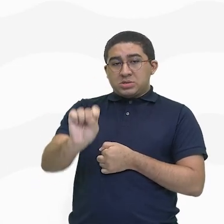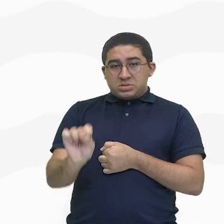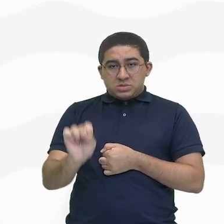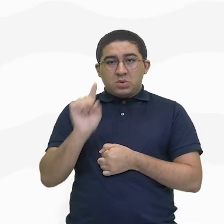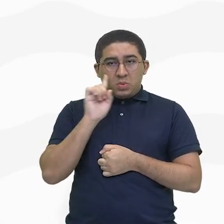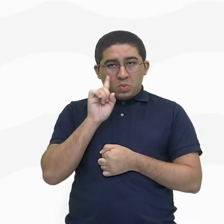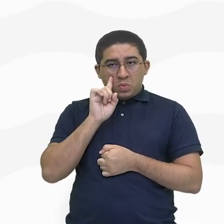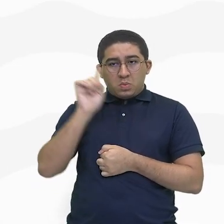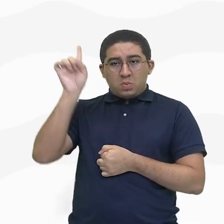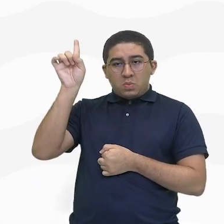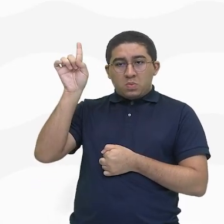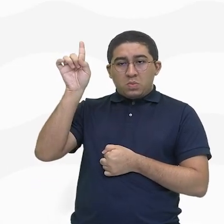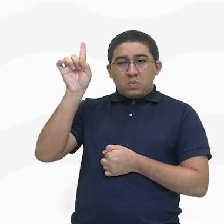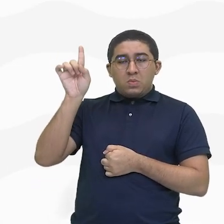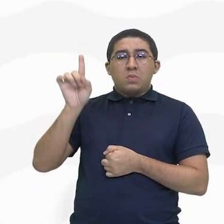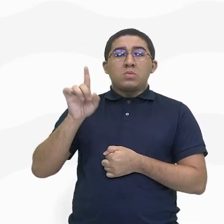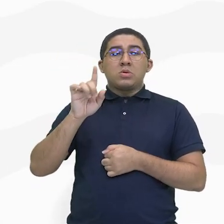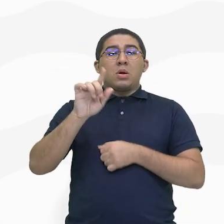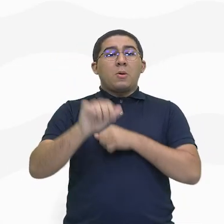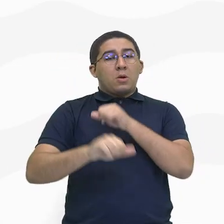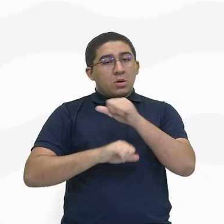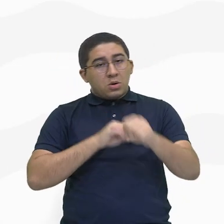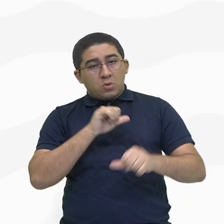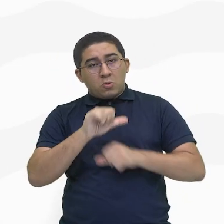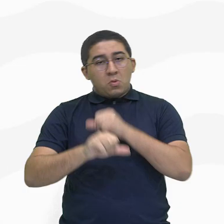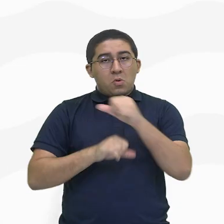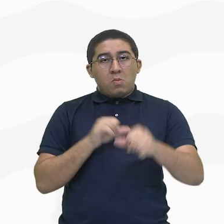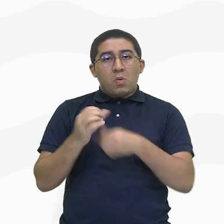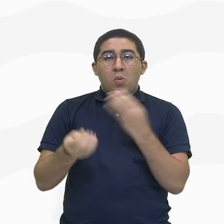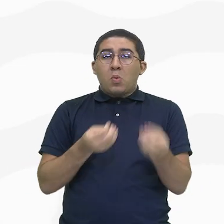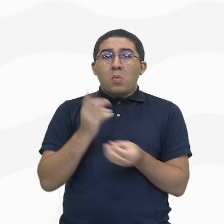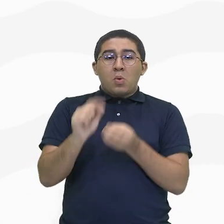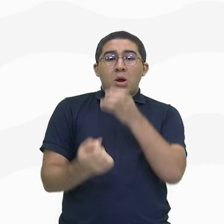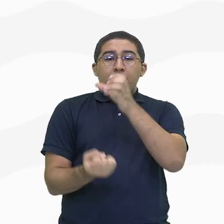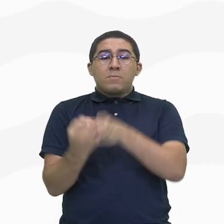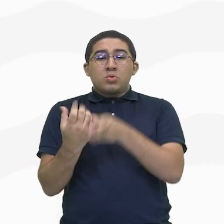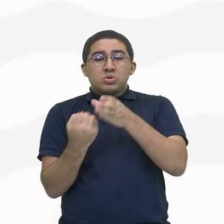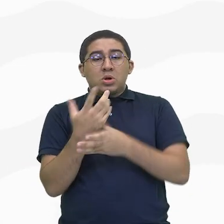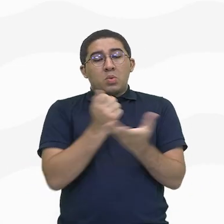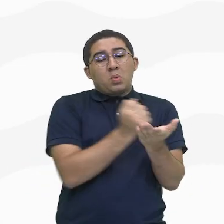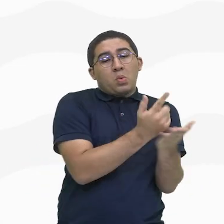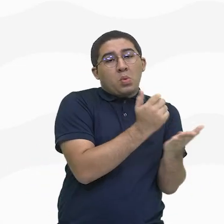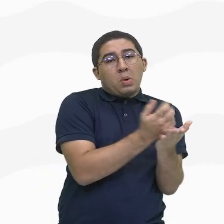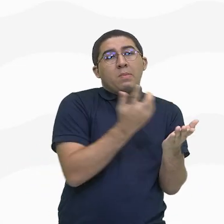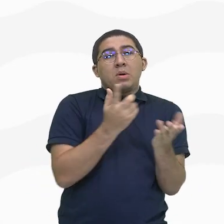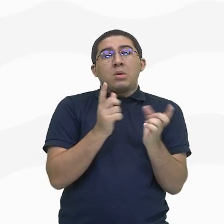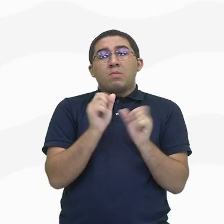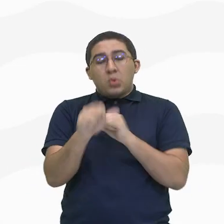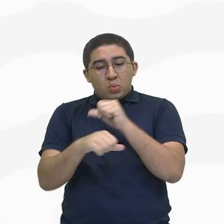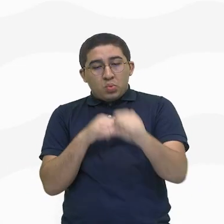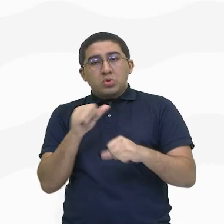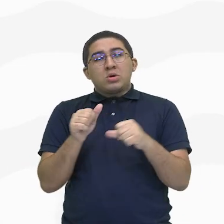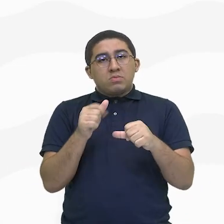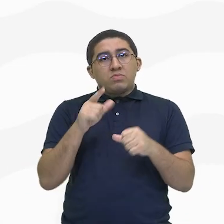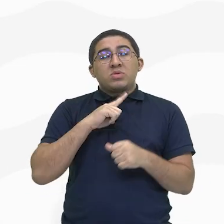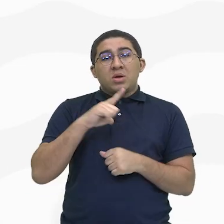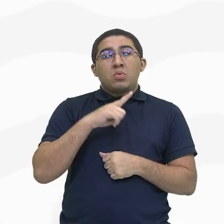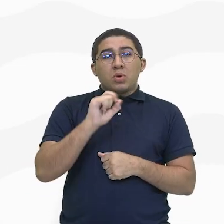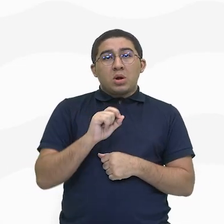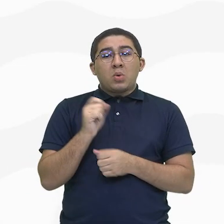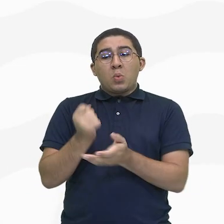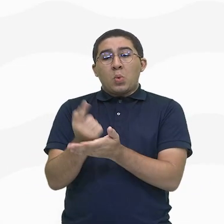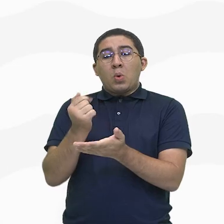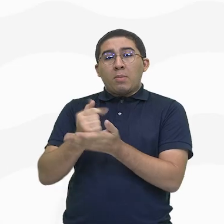ODS 12, ele visa mudar o padrão atual de produção e consumo para garantir o consumo responsável